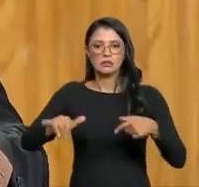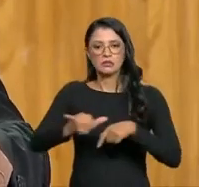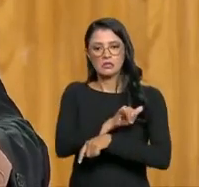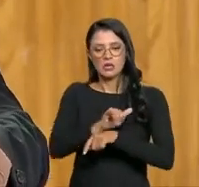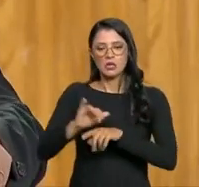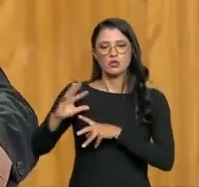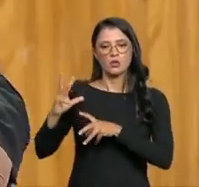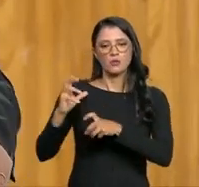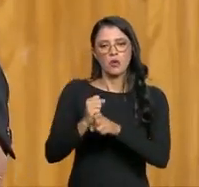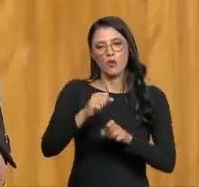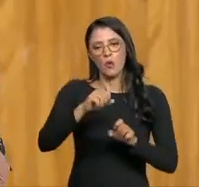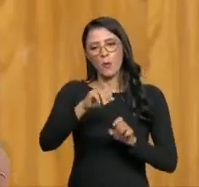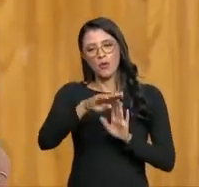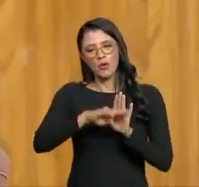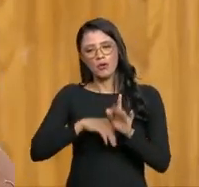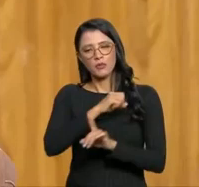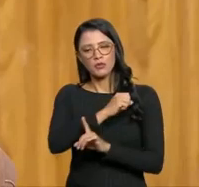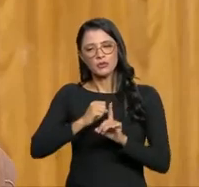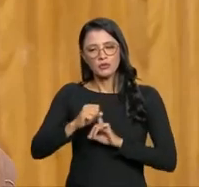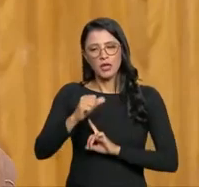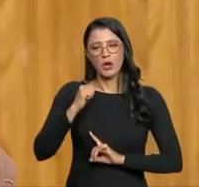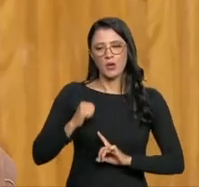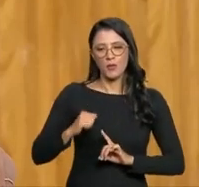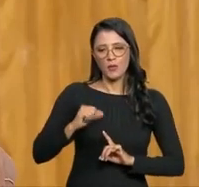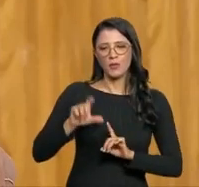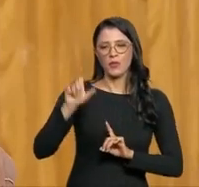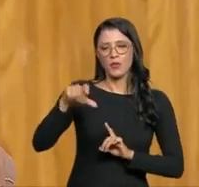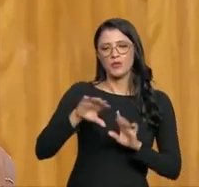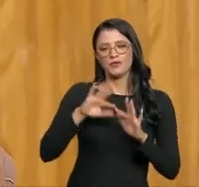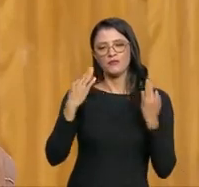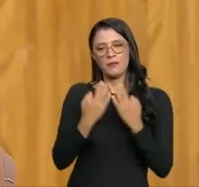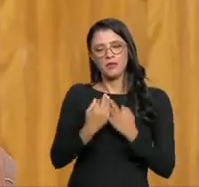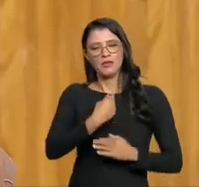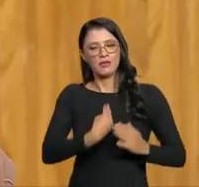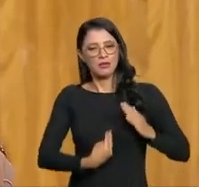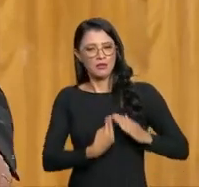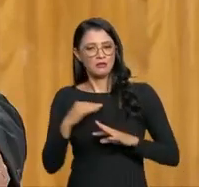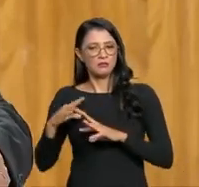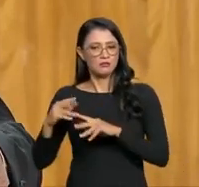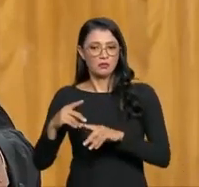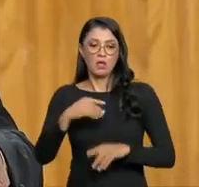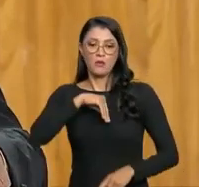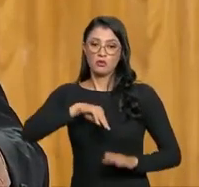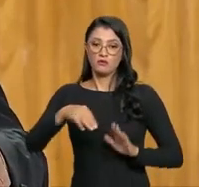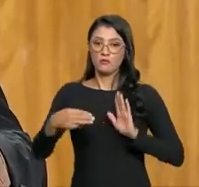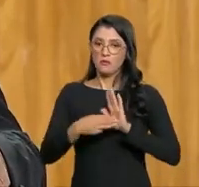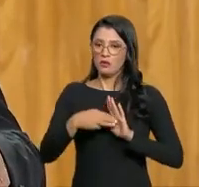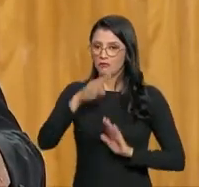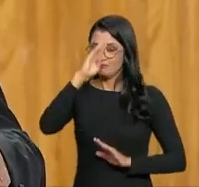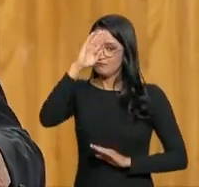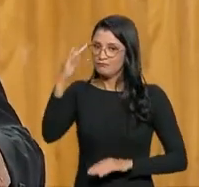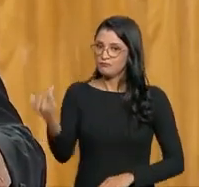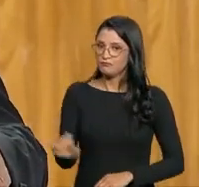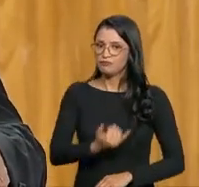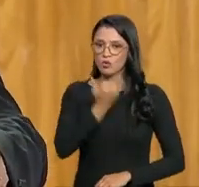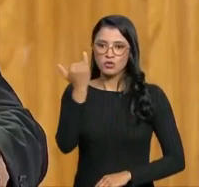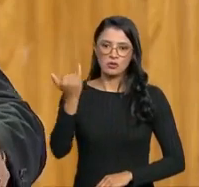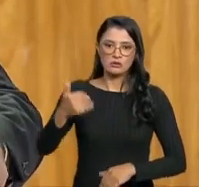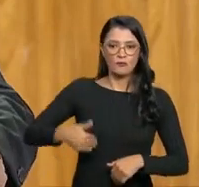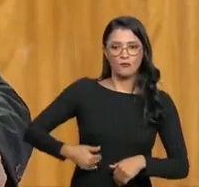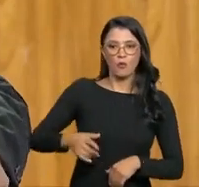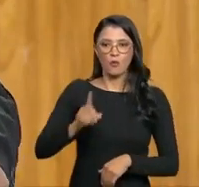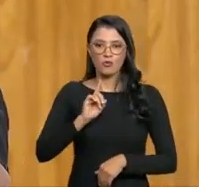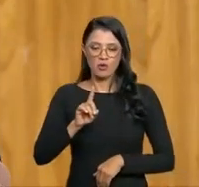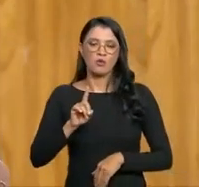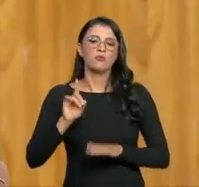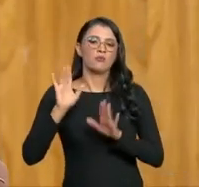Bolsa Família, mas o salário mínimo foi a principal ferramenta determinante da distribuição de renda no fim da fome do país. De novo,